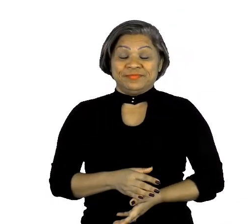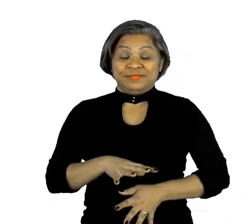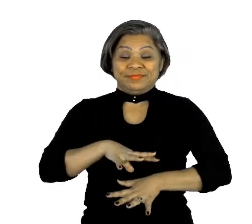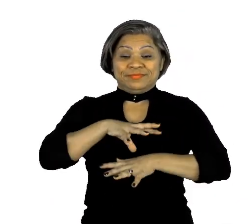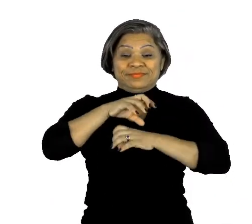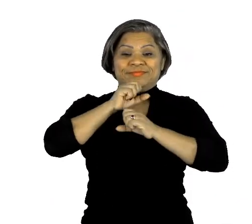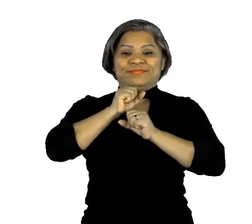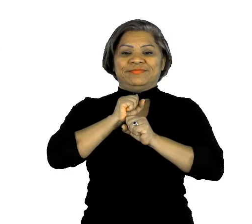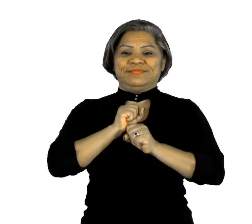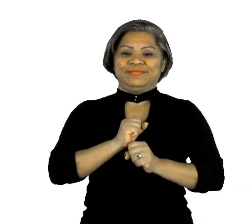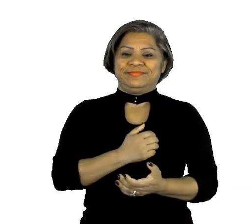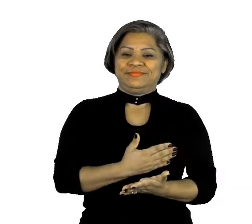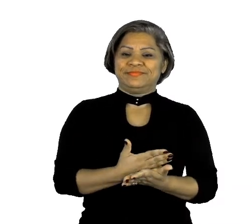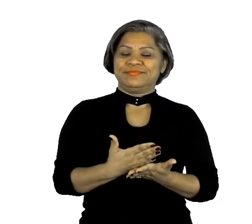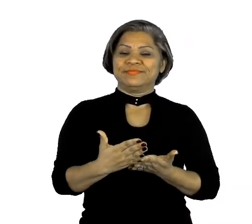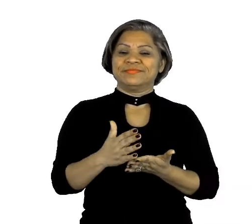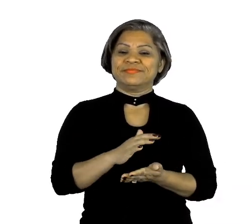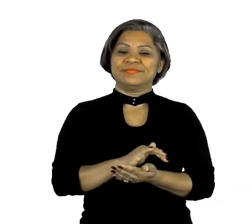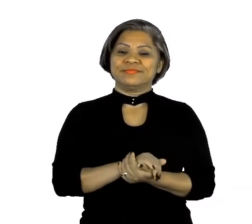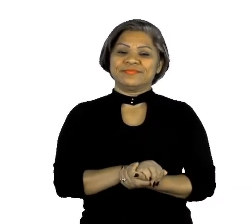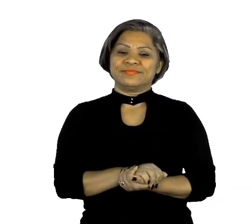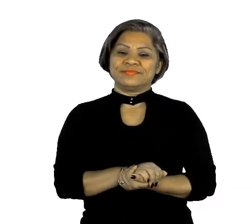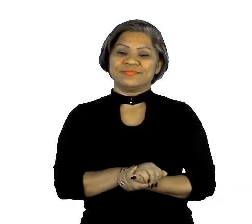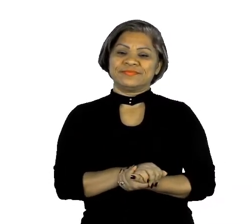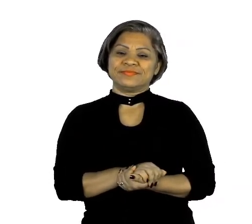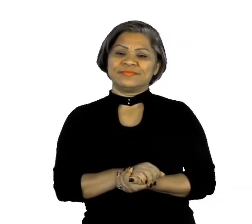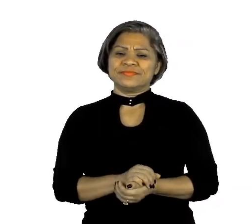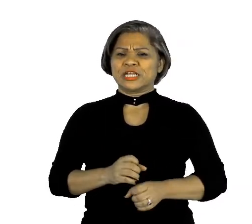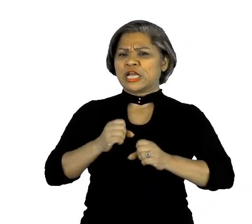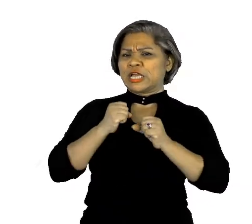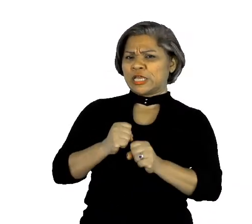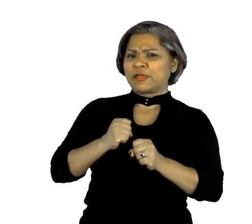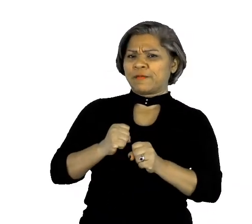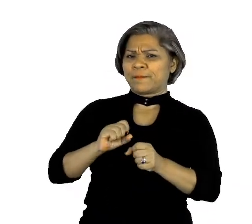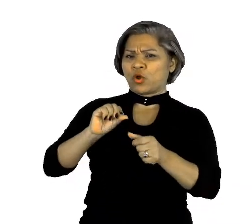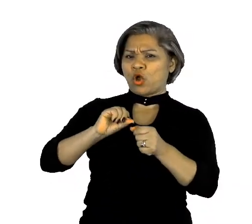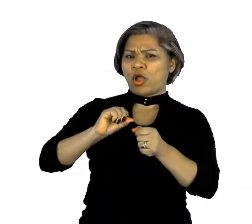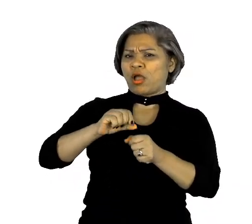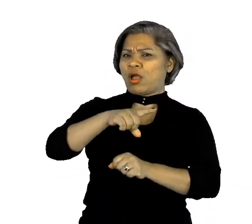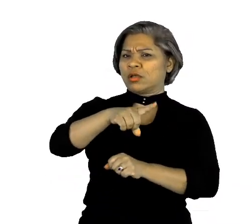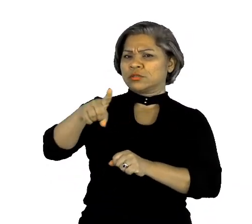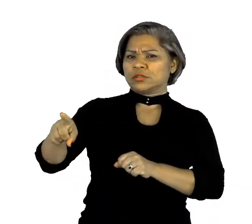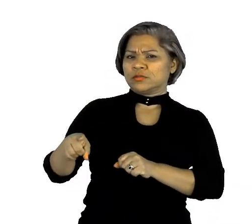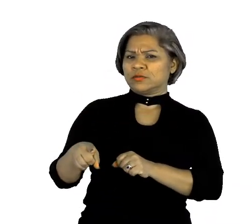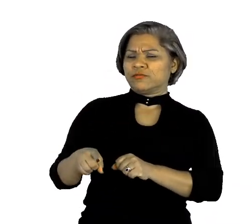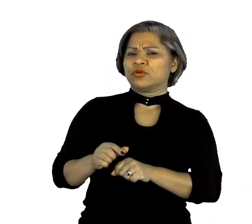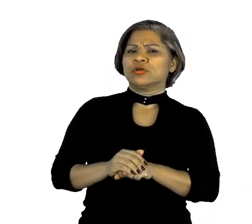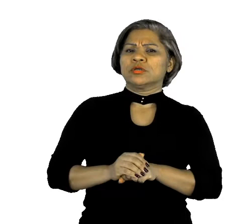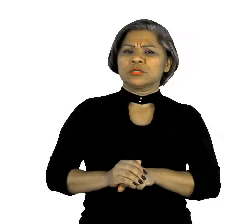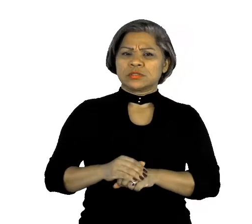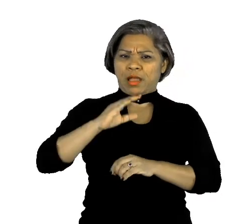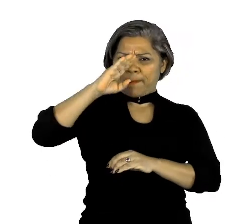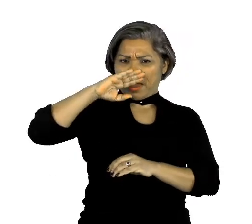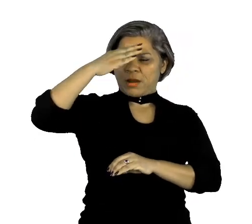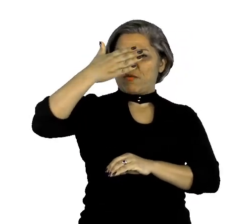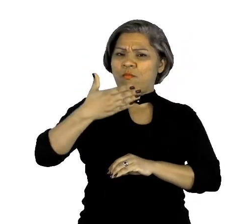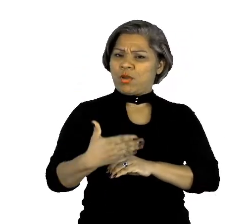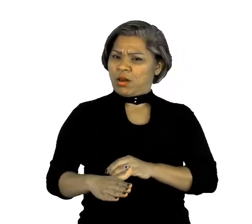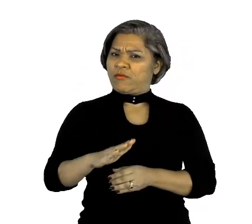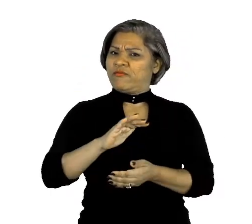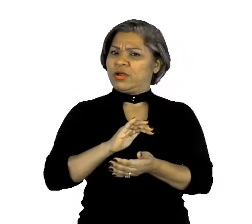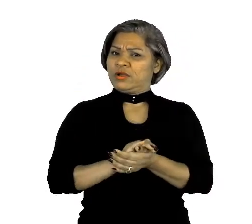e vamos começar. Que pode fazer você, para o elefante, tão deselegante,